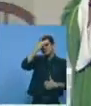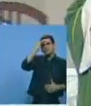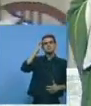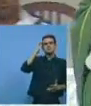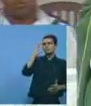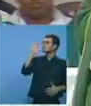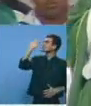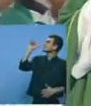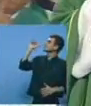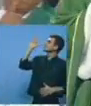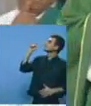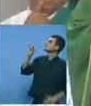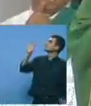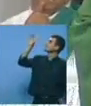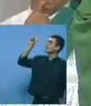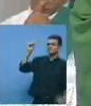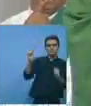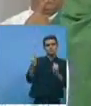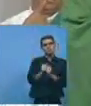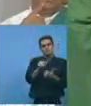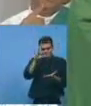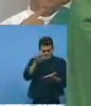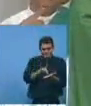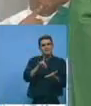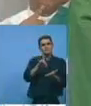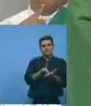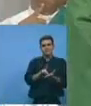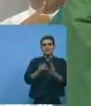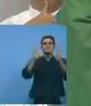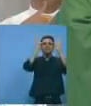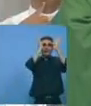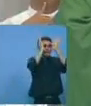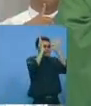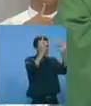invocam com sinceridade, com lealdade, a tradução que nós ouvimos.